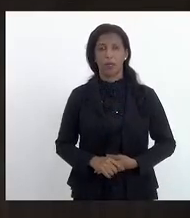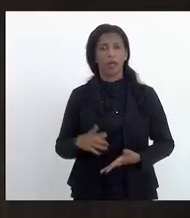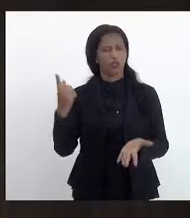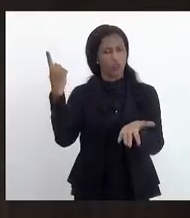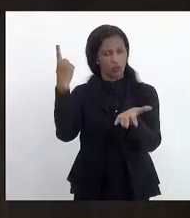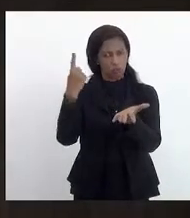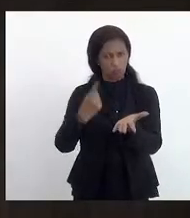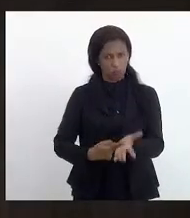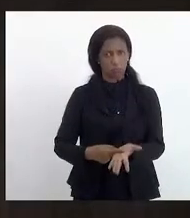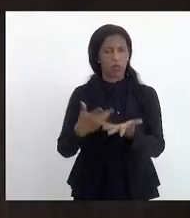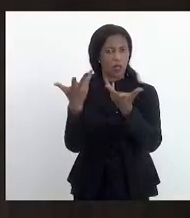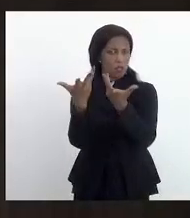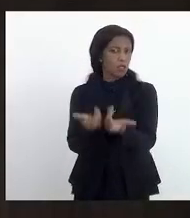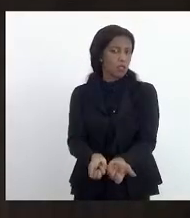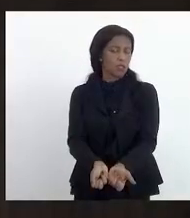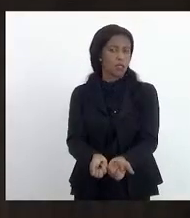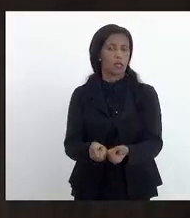acordo